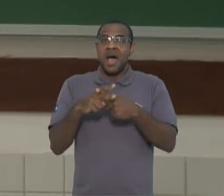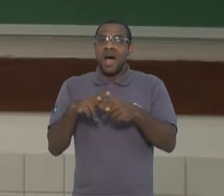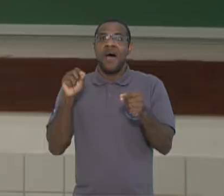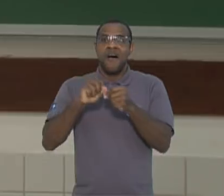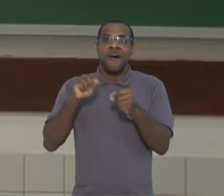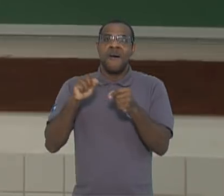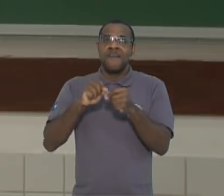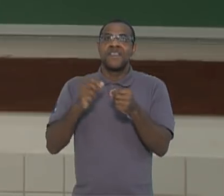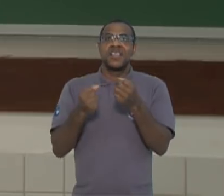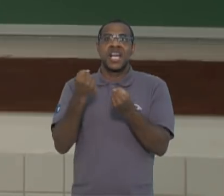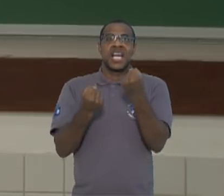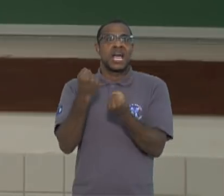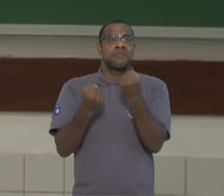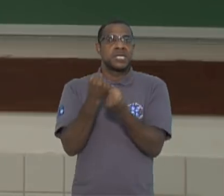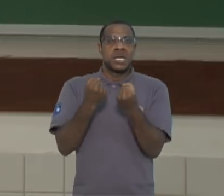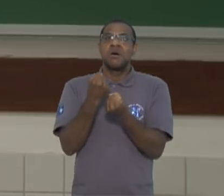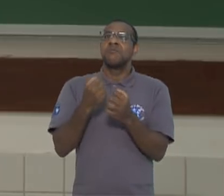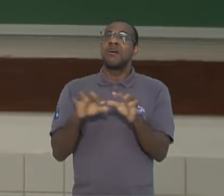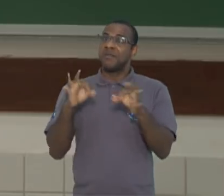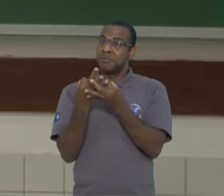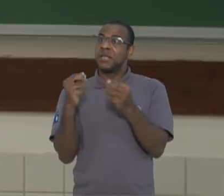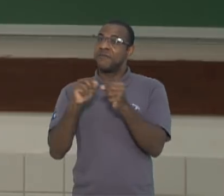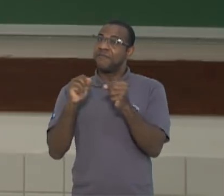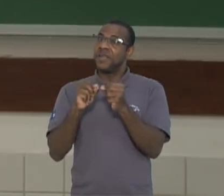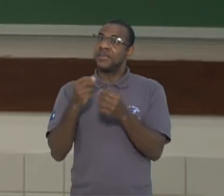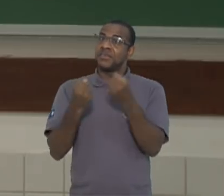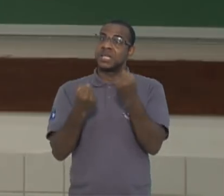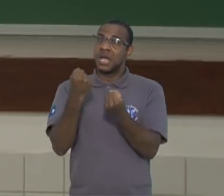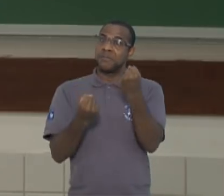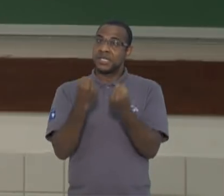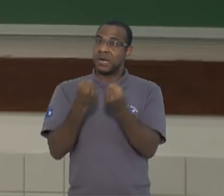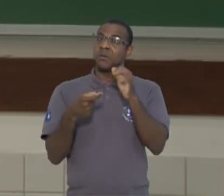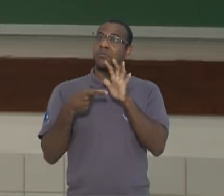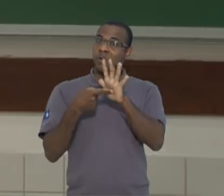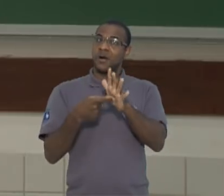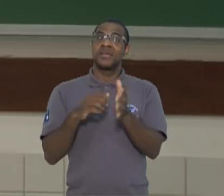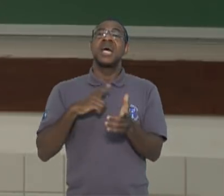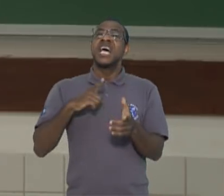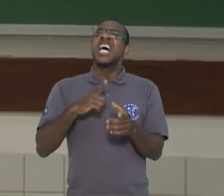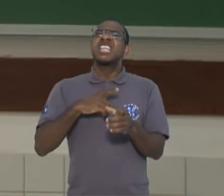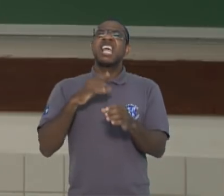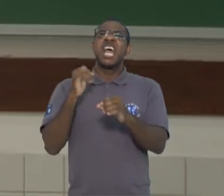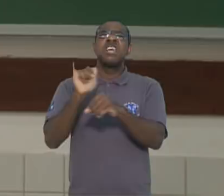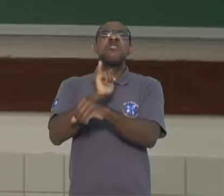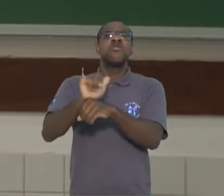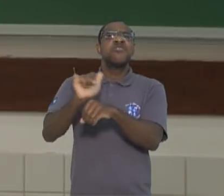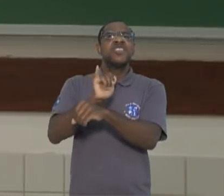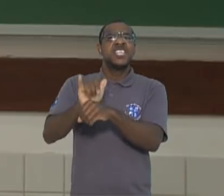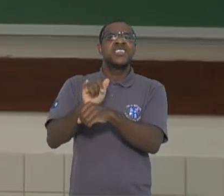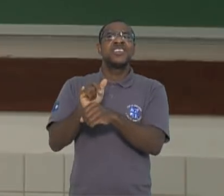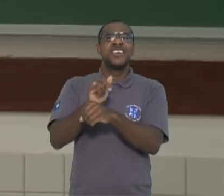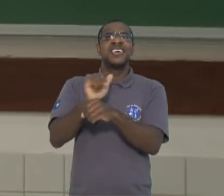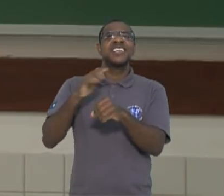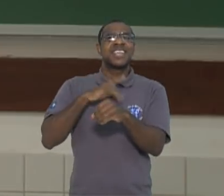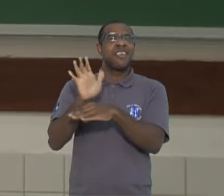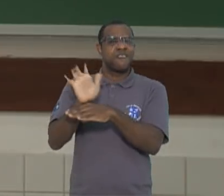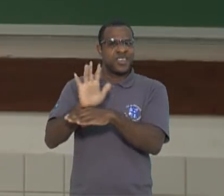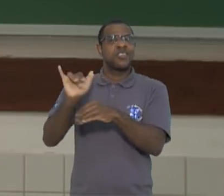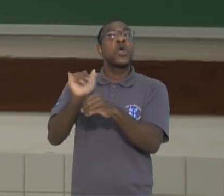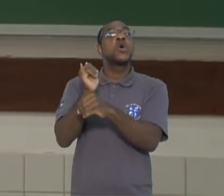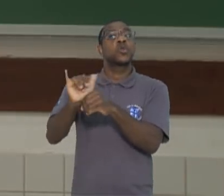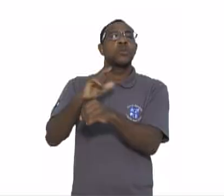até vídeo no YouTube, se vocês quiserem pesquisar, mostrando, né, ele foi explicando como ele fez. Então,